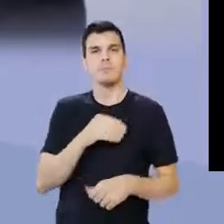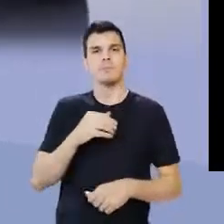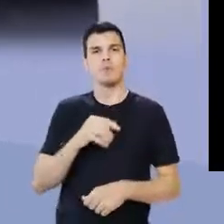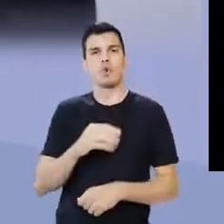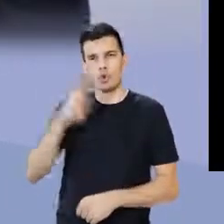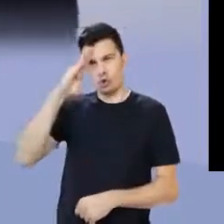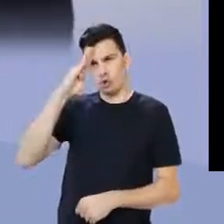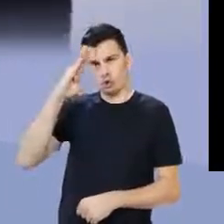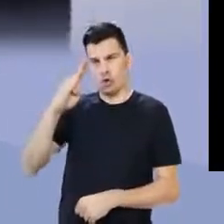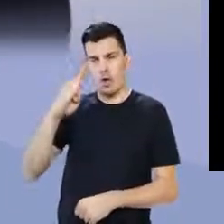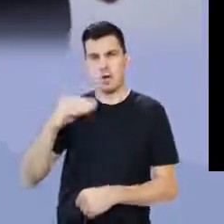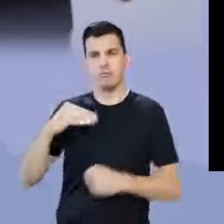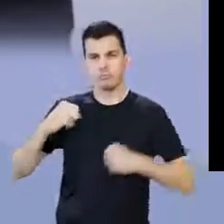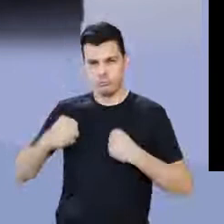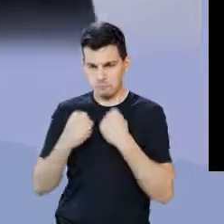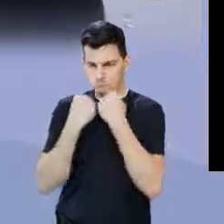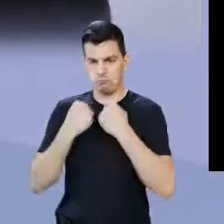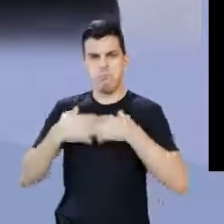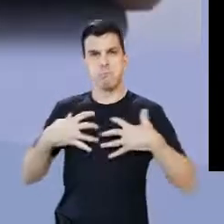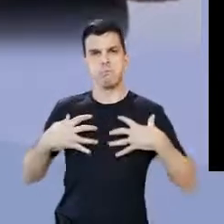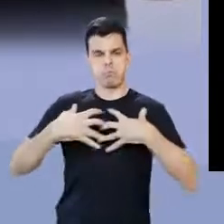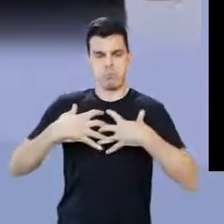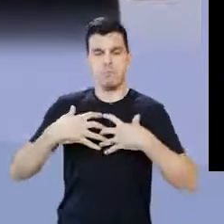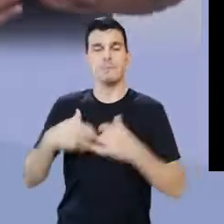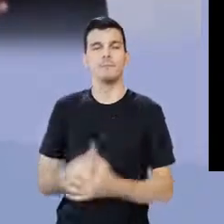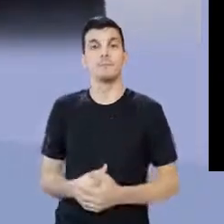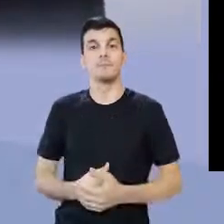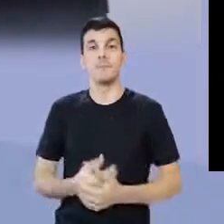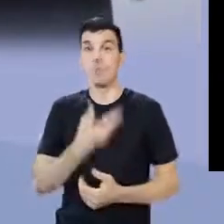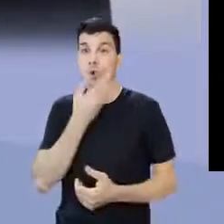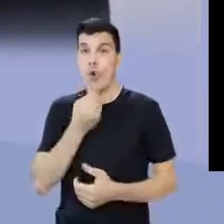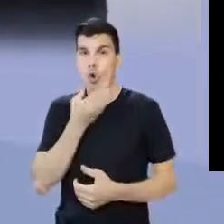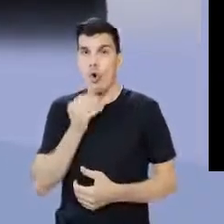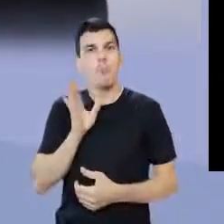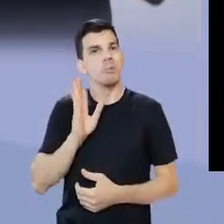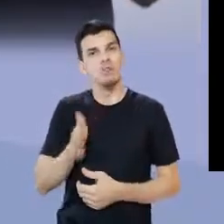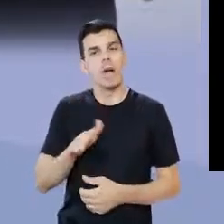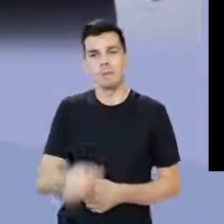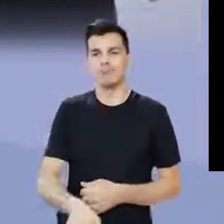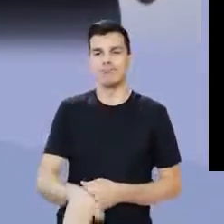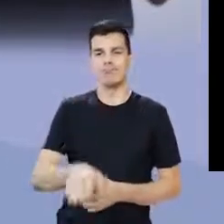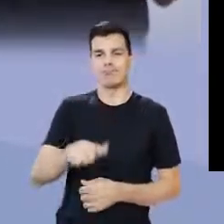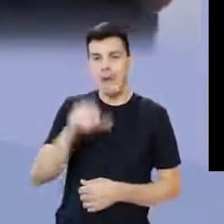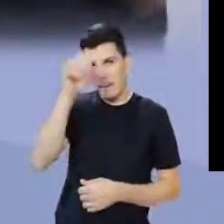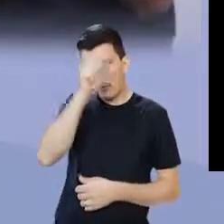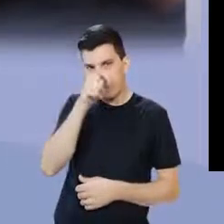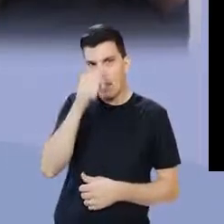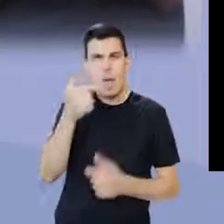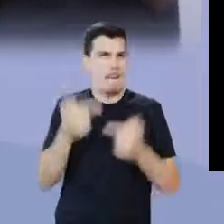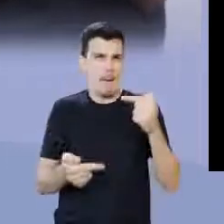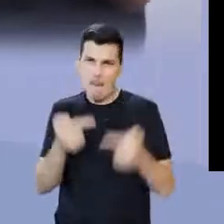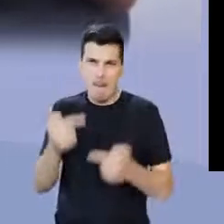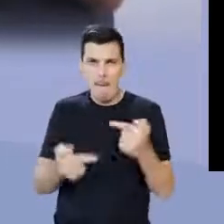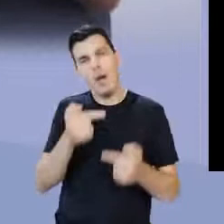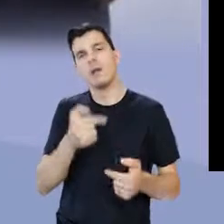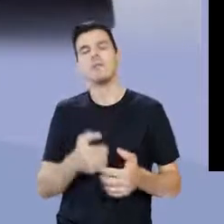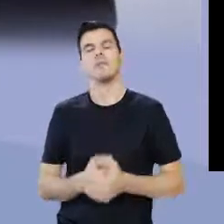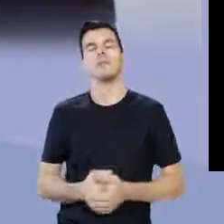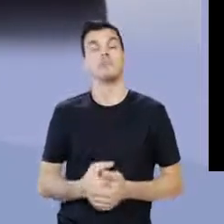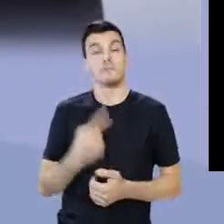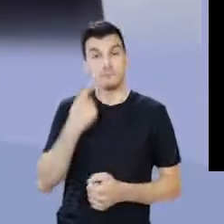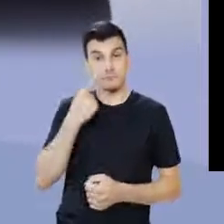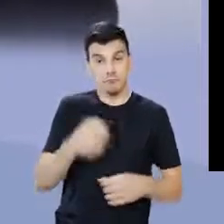uma cidade com a característica, cidade militar. Os homens nascem para a guerra. E é meio difícil, talvez, você entender isso,